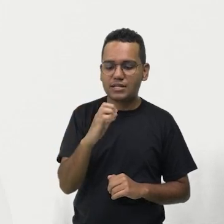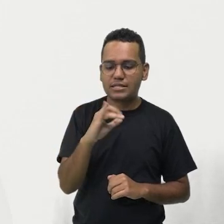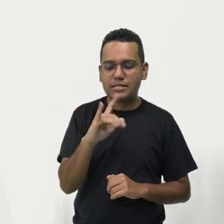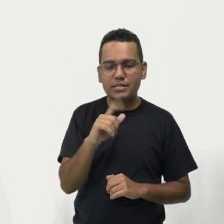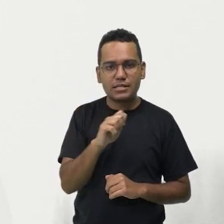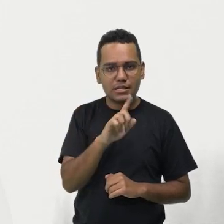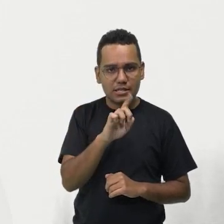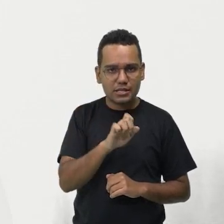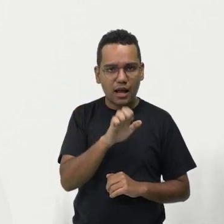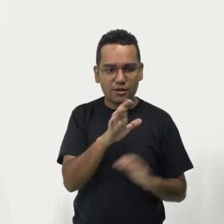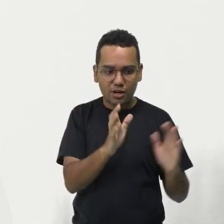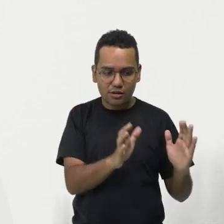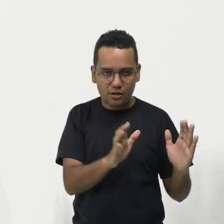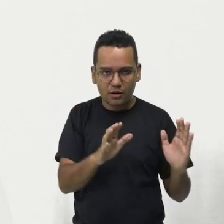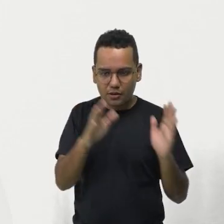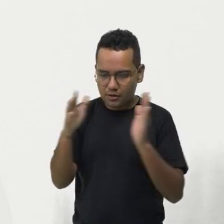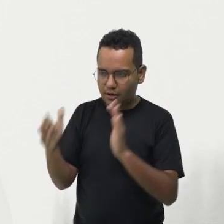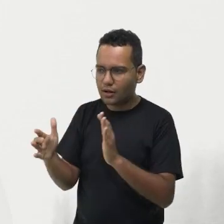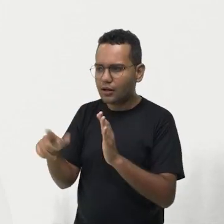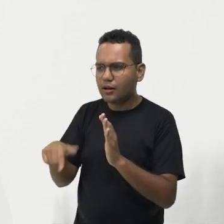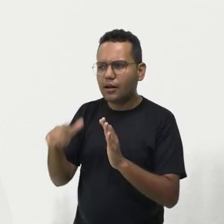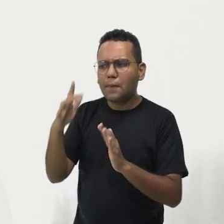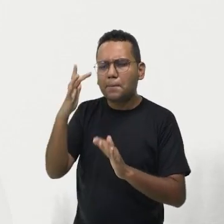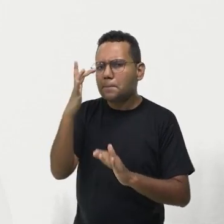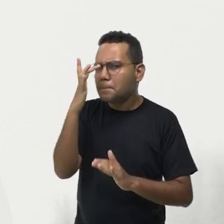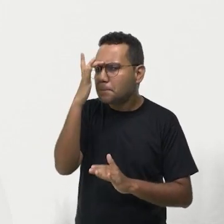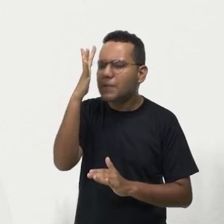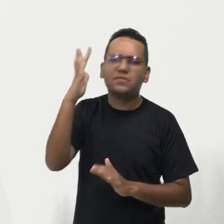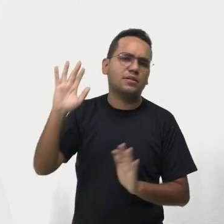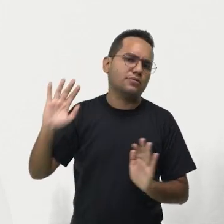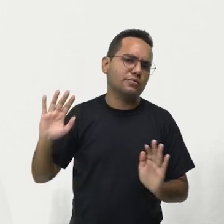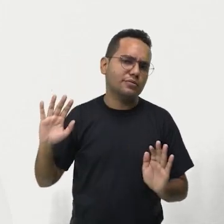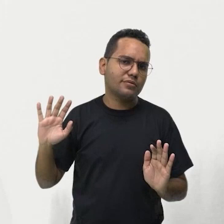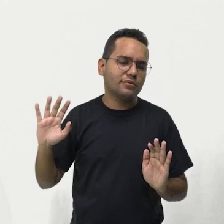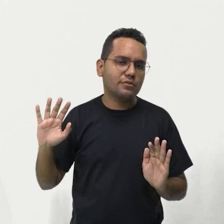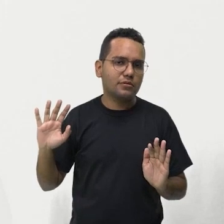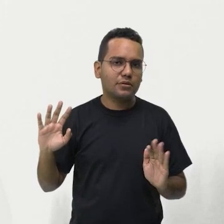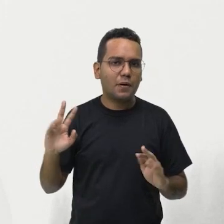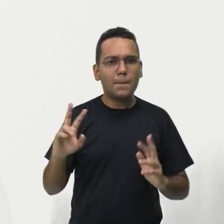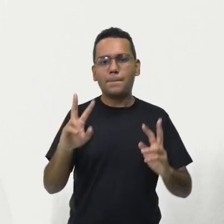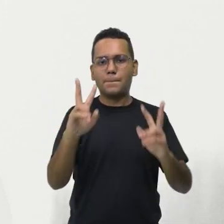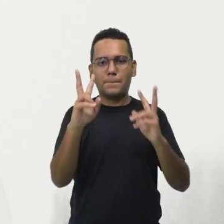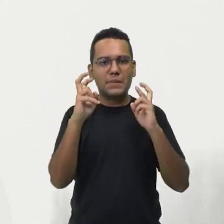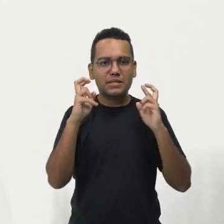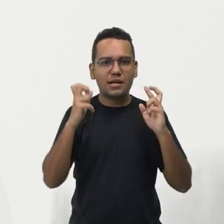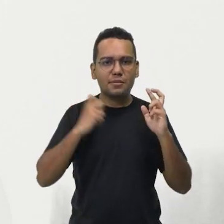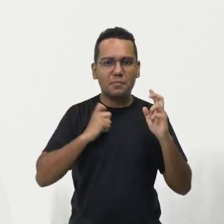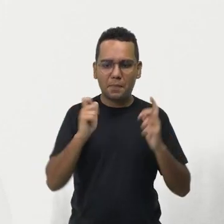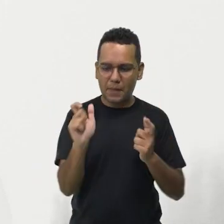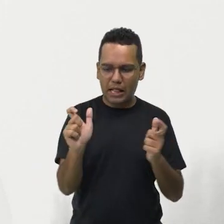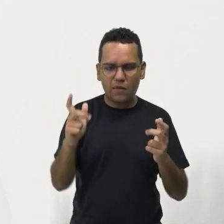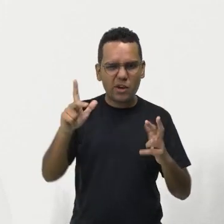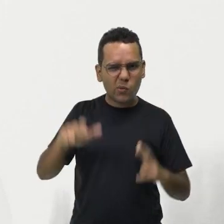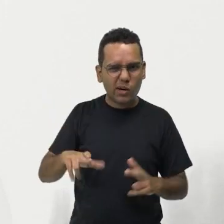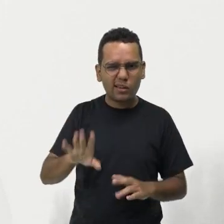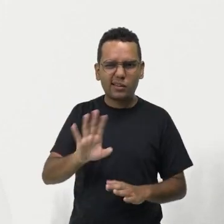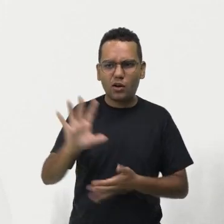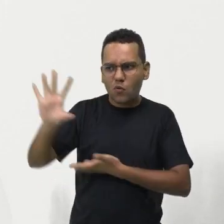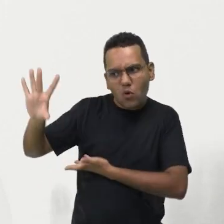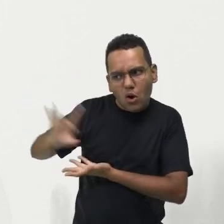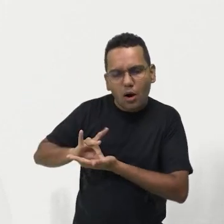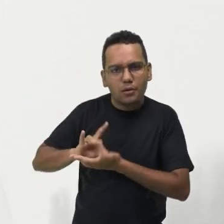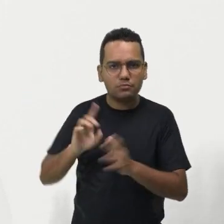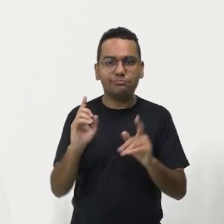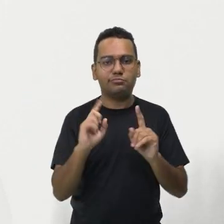texto, mais fácil. Então, observem que não foram utilizadas as mesmas